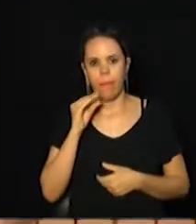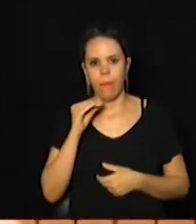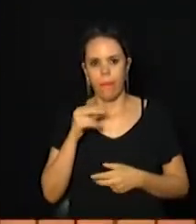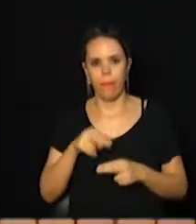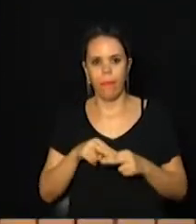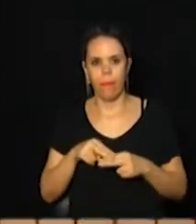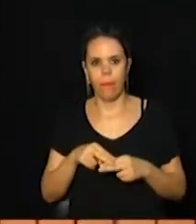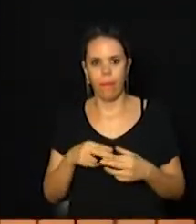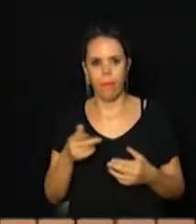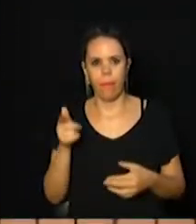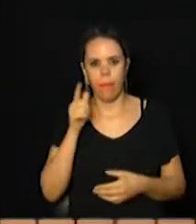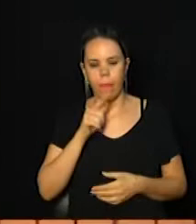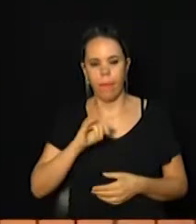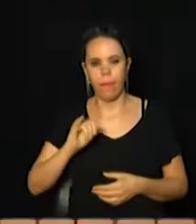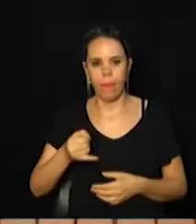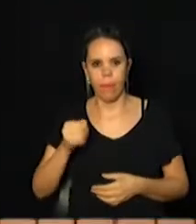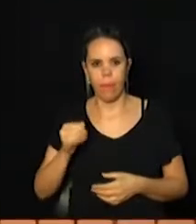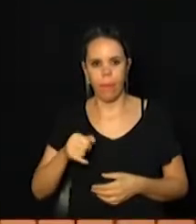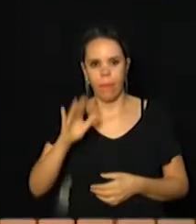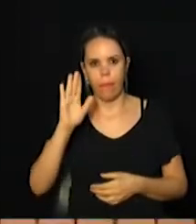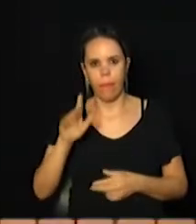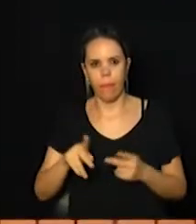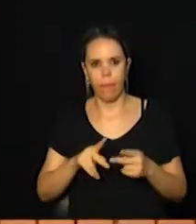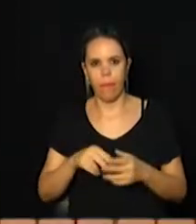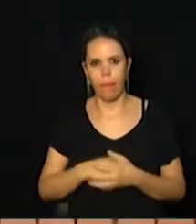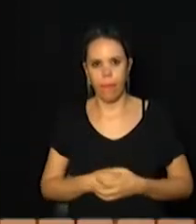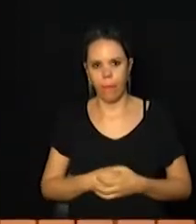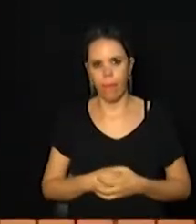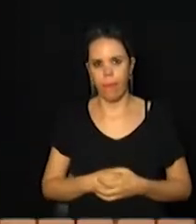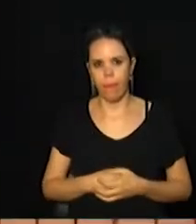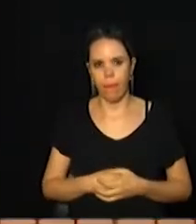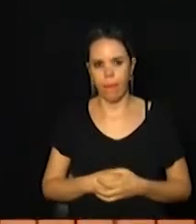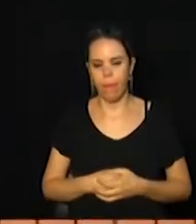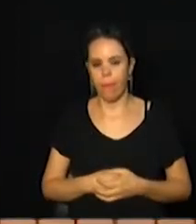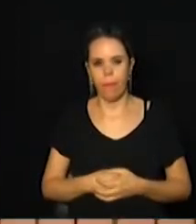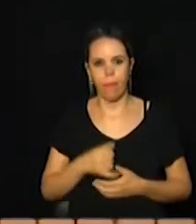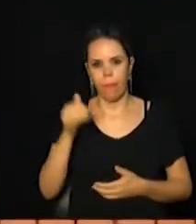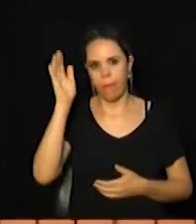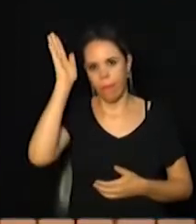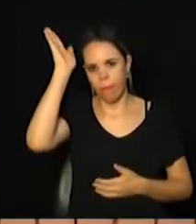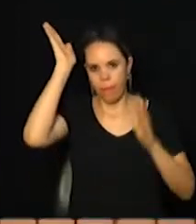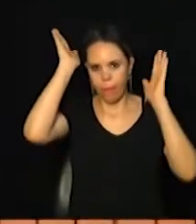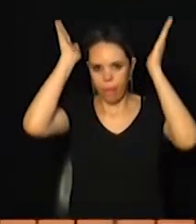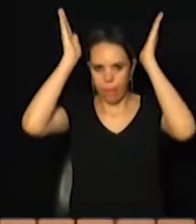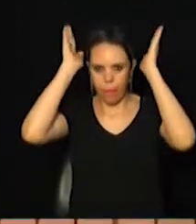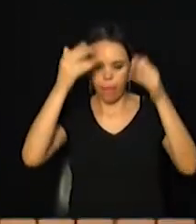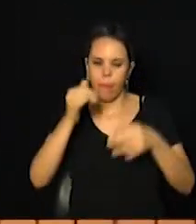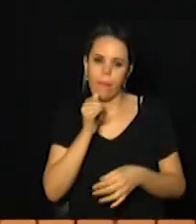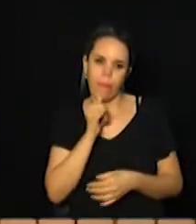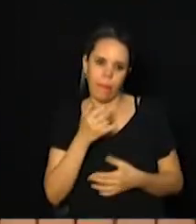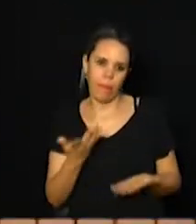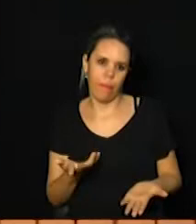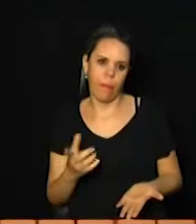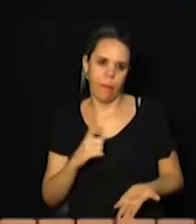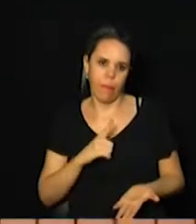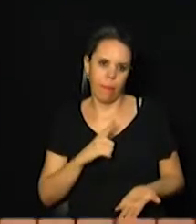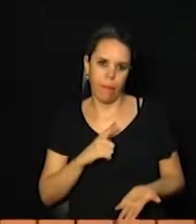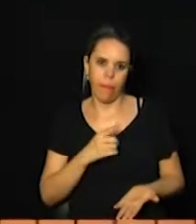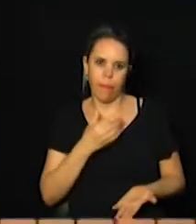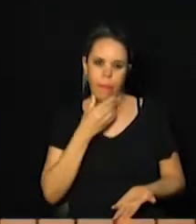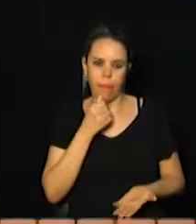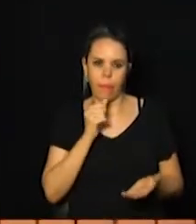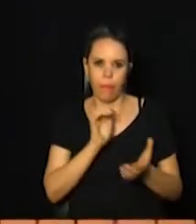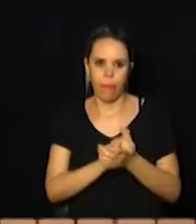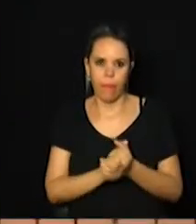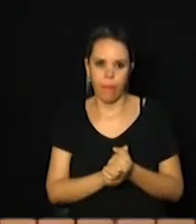e para gari Ah mas muito pelo contrário Isso é uma imbecilidade muito grande porque por exemplo se tiver o senhor com